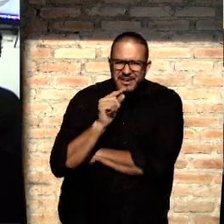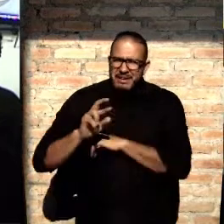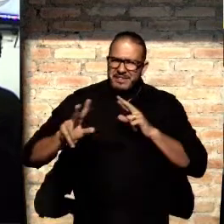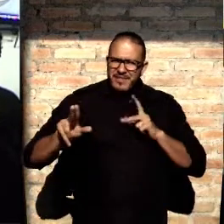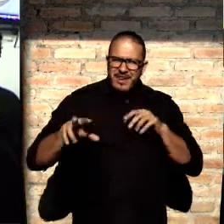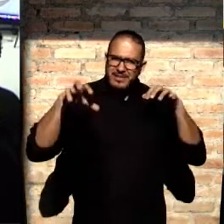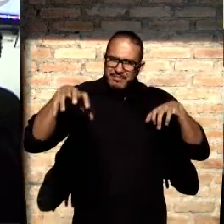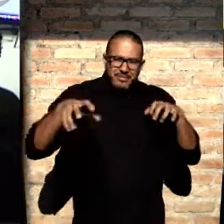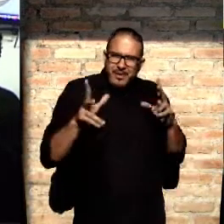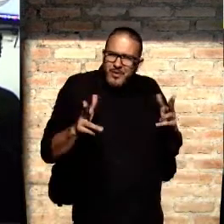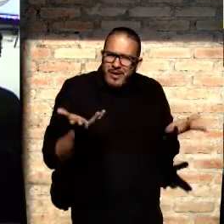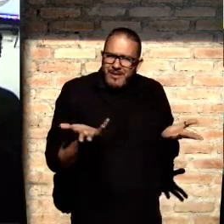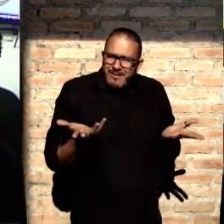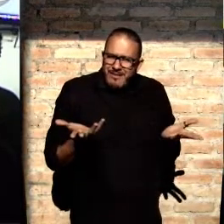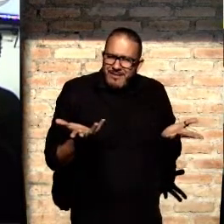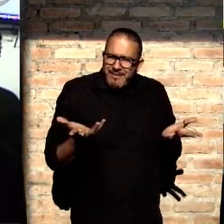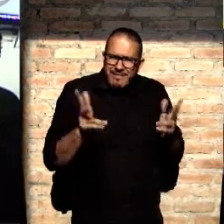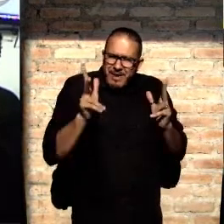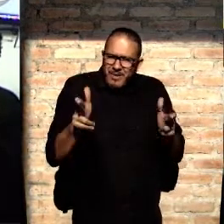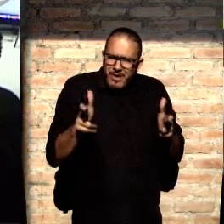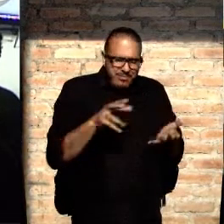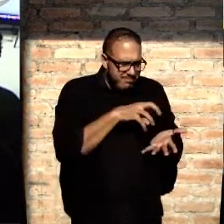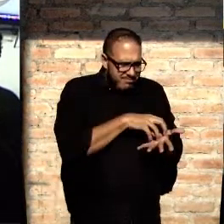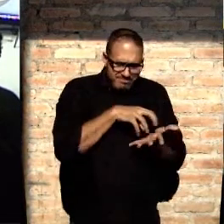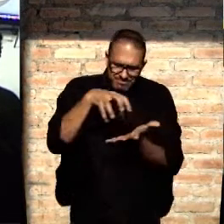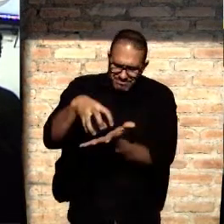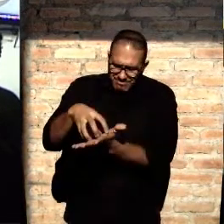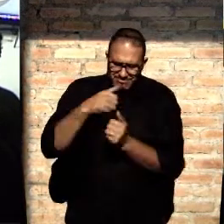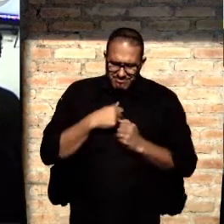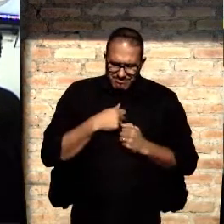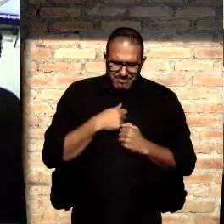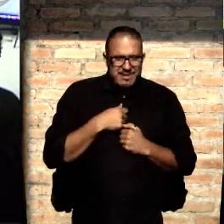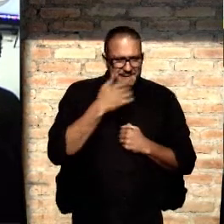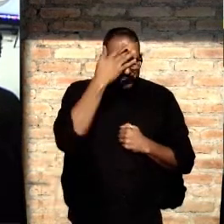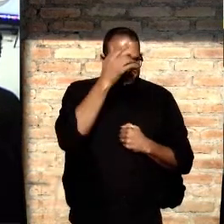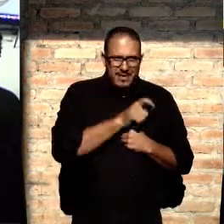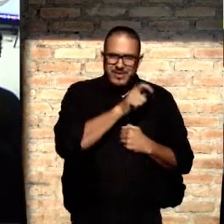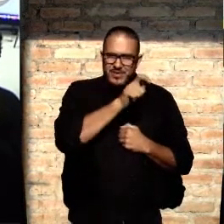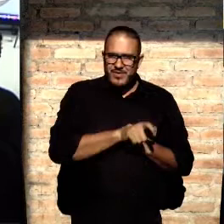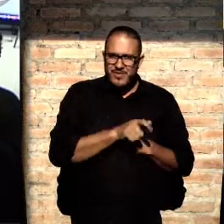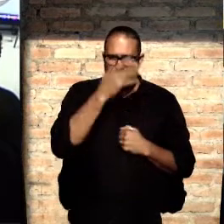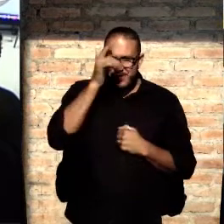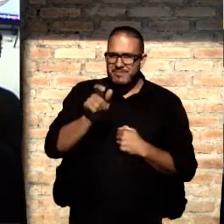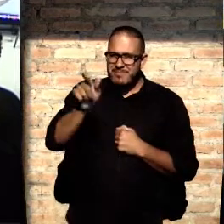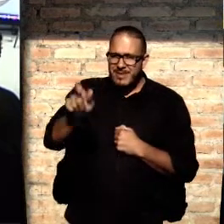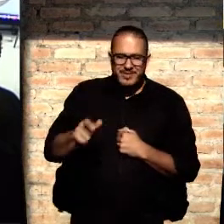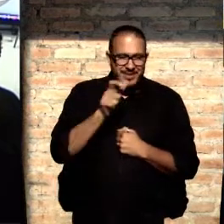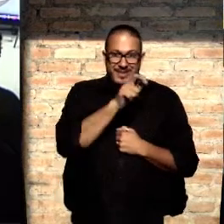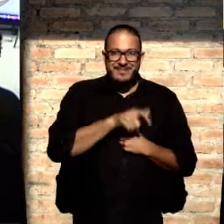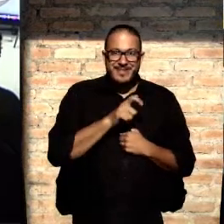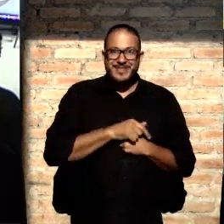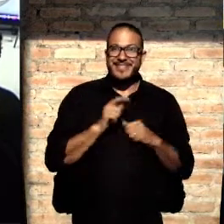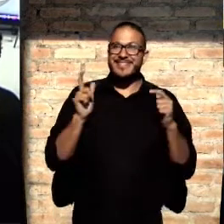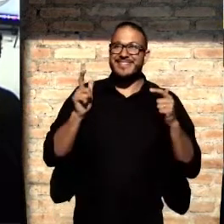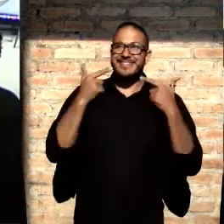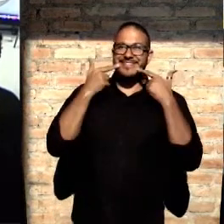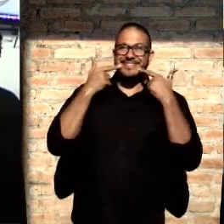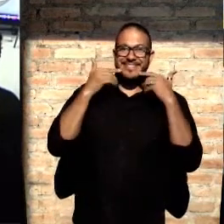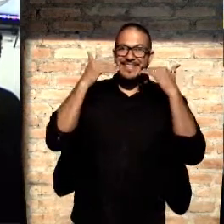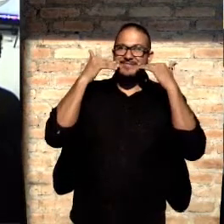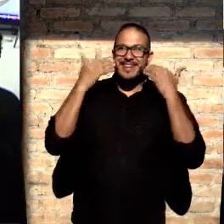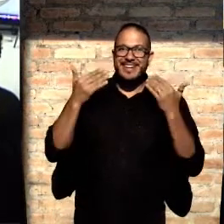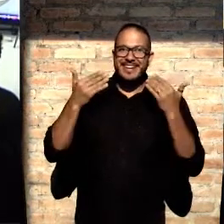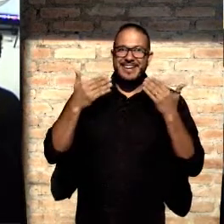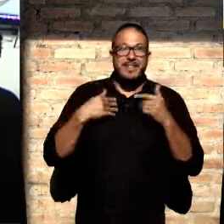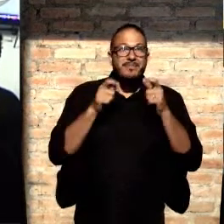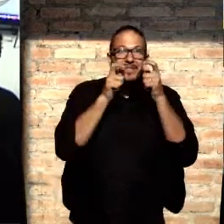diferença se é do mesmo estado coisa pessoa gente uma pessoa animada uma pessoa